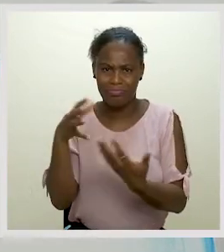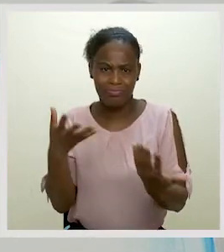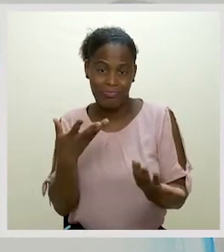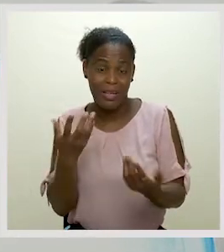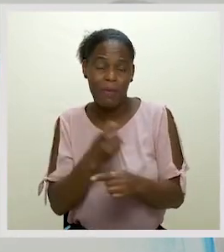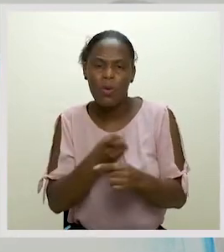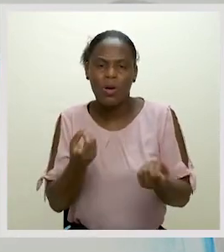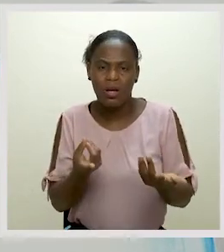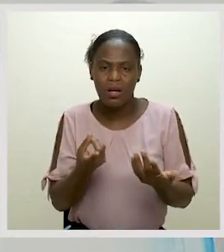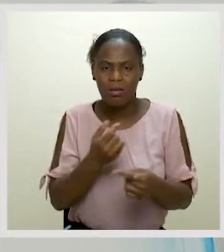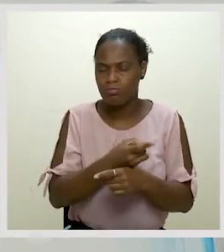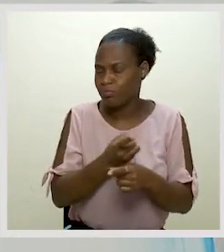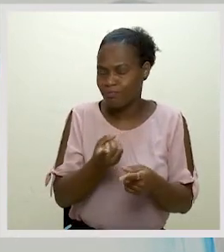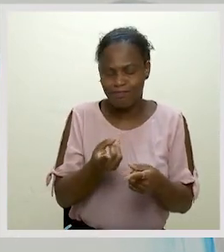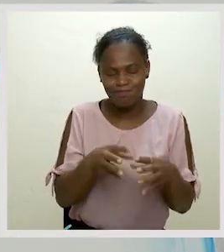quê?